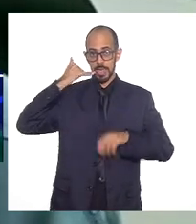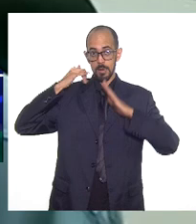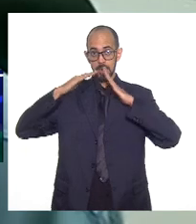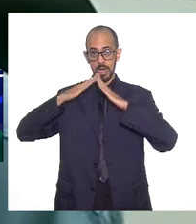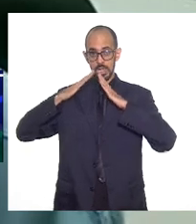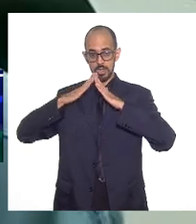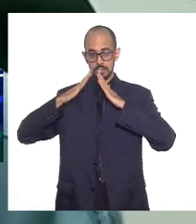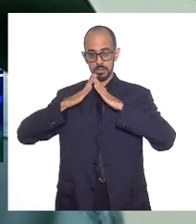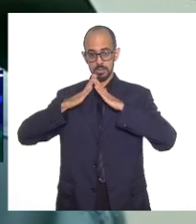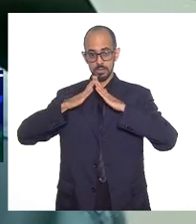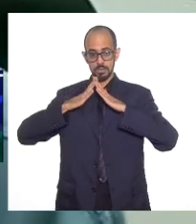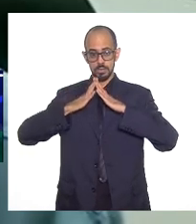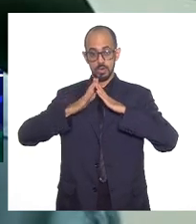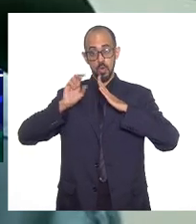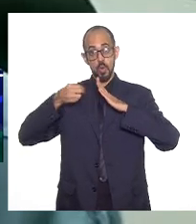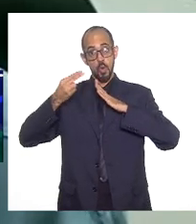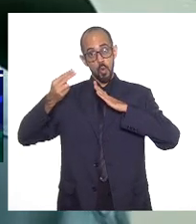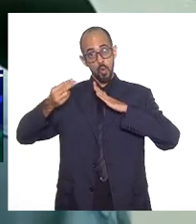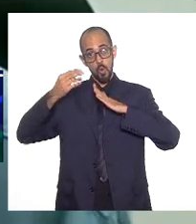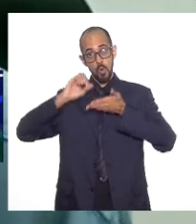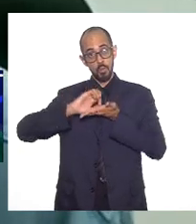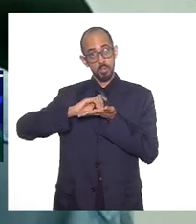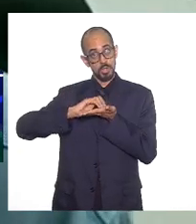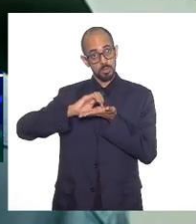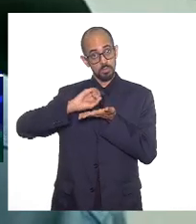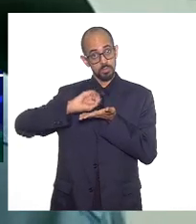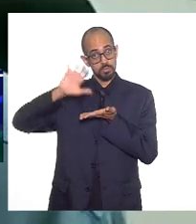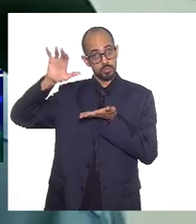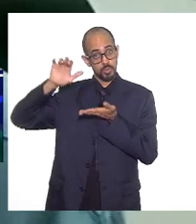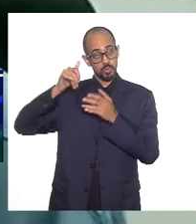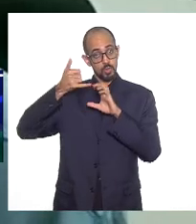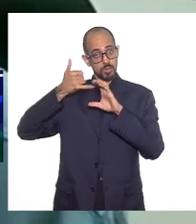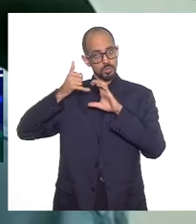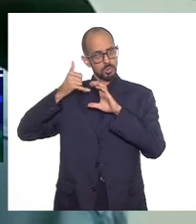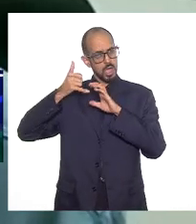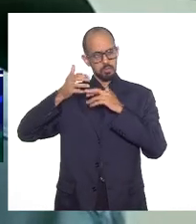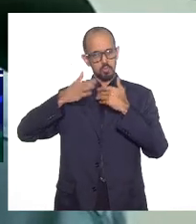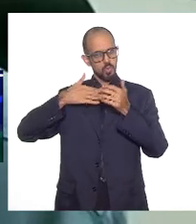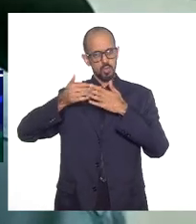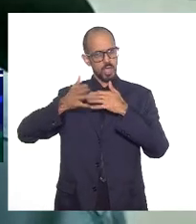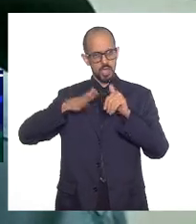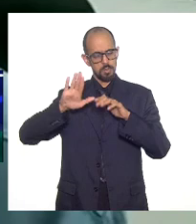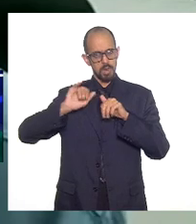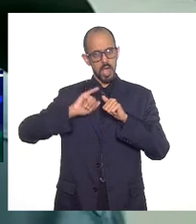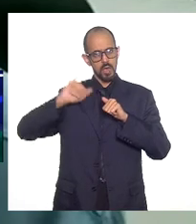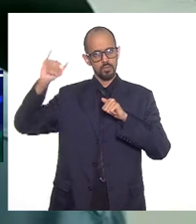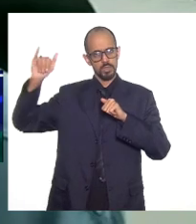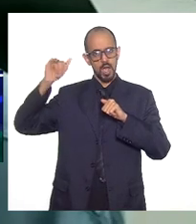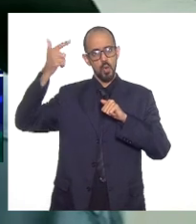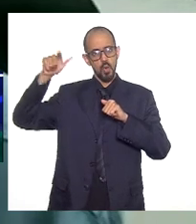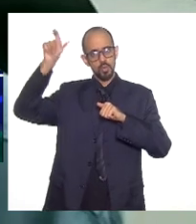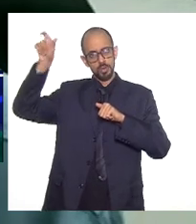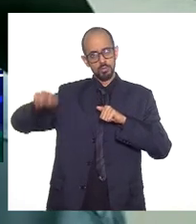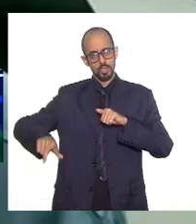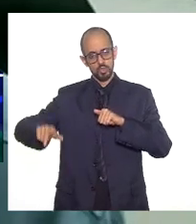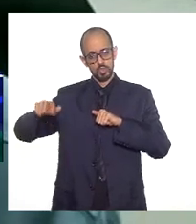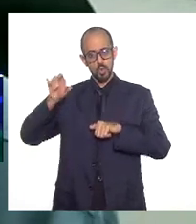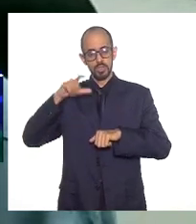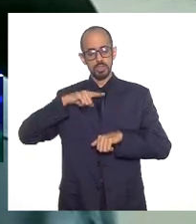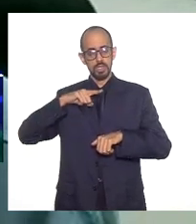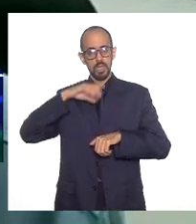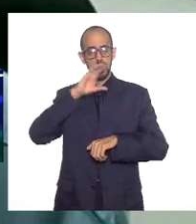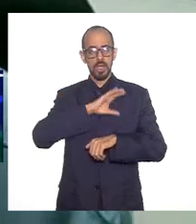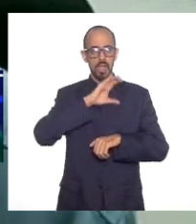casa ou mandar uma mensagem por zap pedindo que outra pessoa devidamente